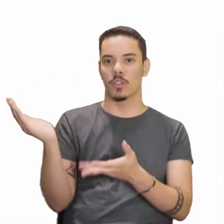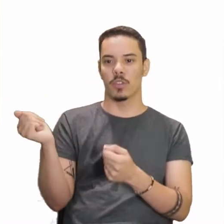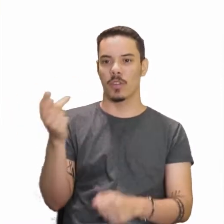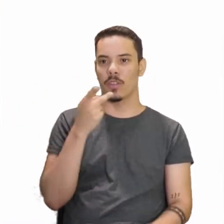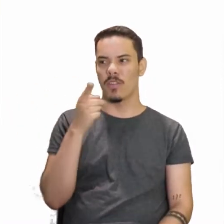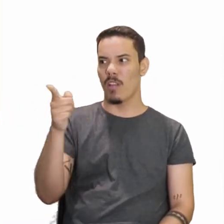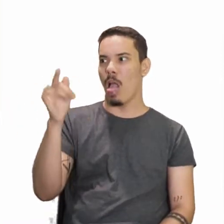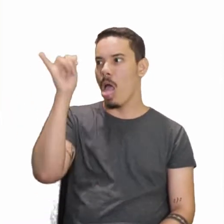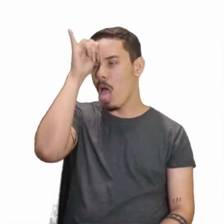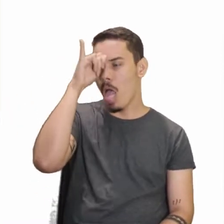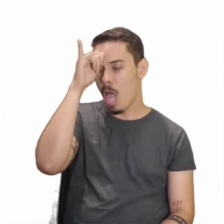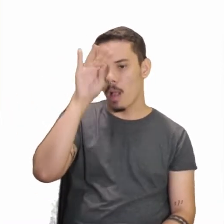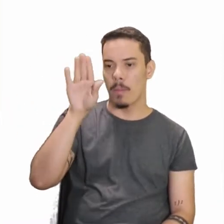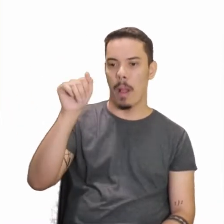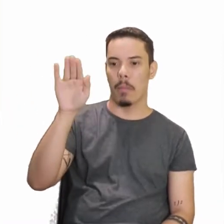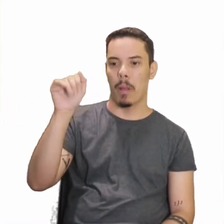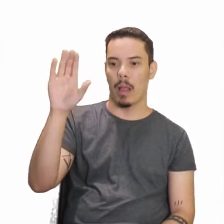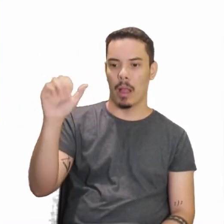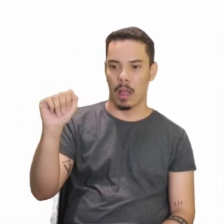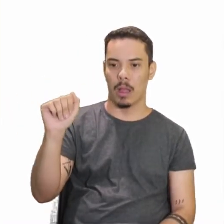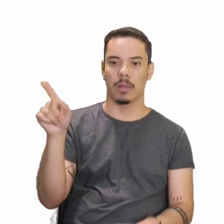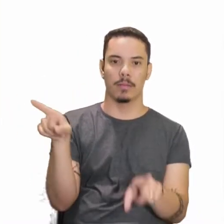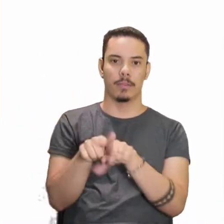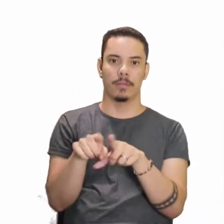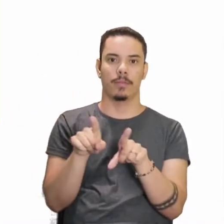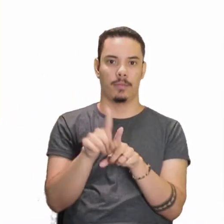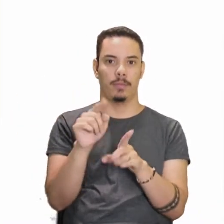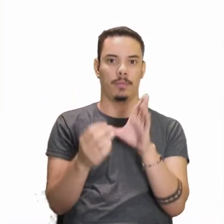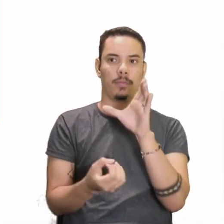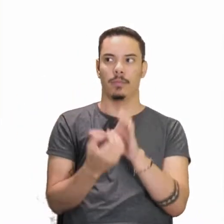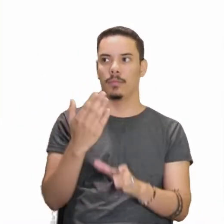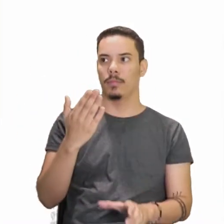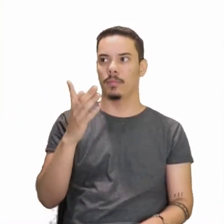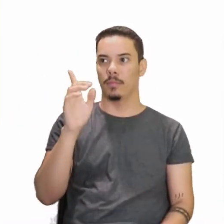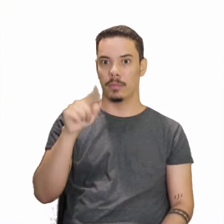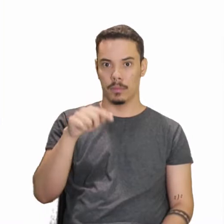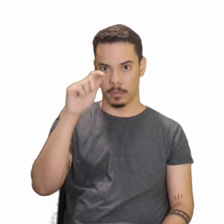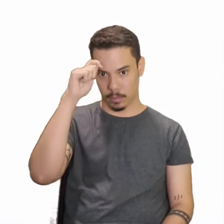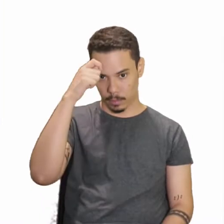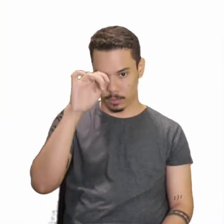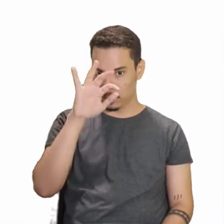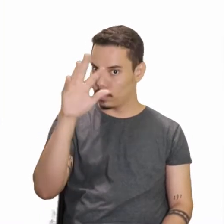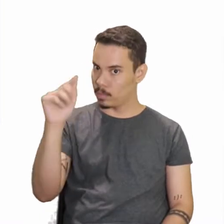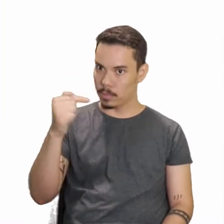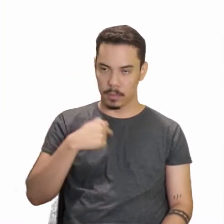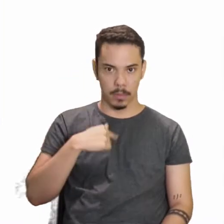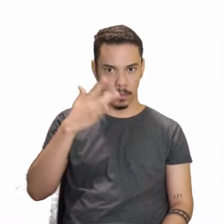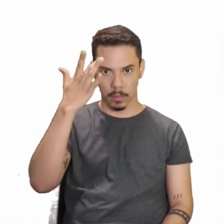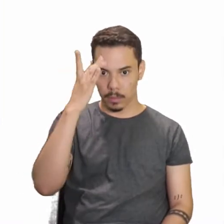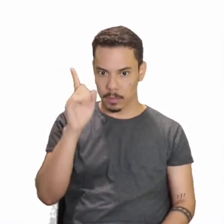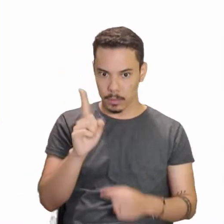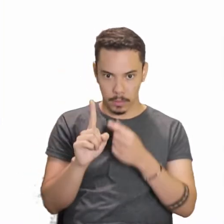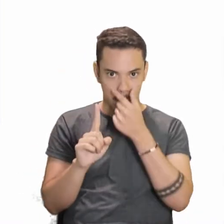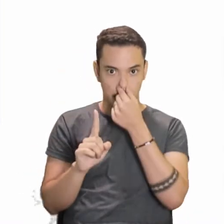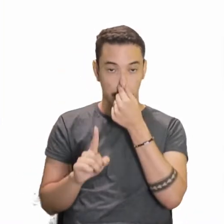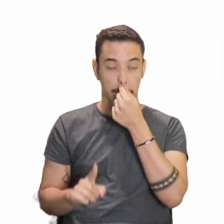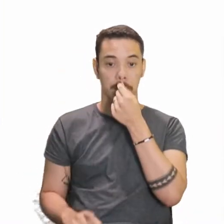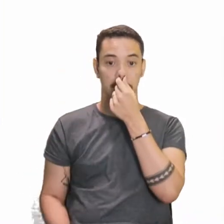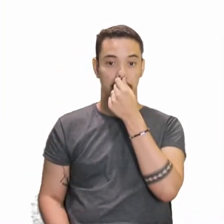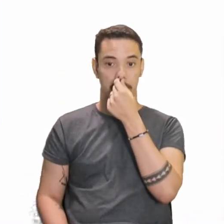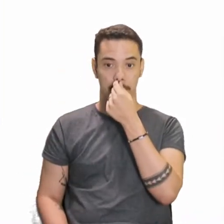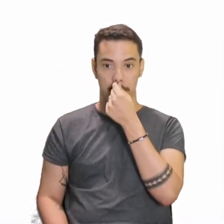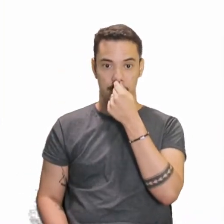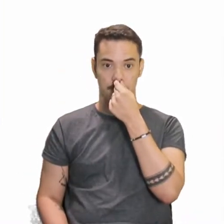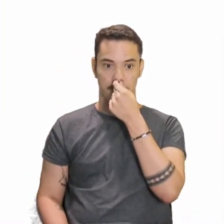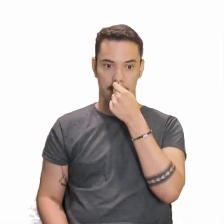chama ele de babaca, né? Babaca. Também vem de origem africana. Babaca? Professor, eu não sabia. Babaca Pois vem é. de origem africana? Isso.